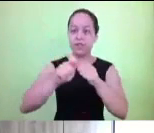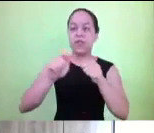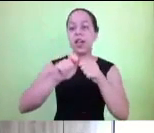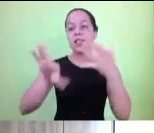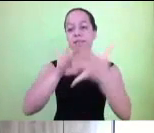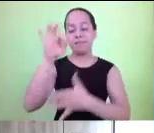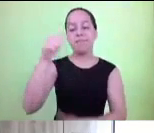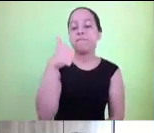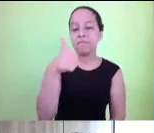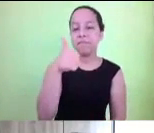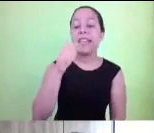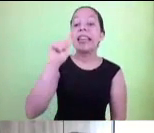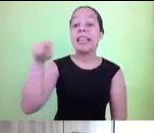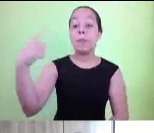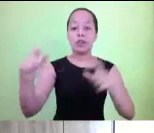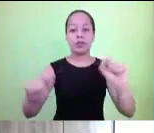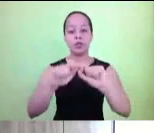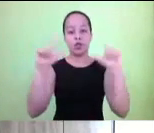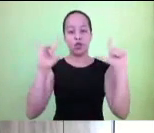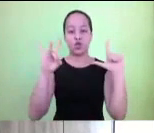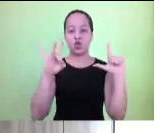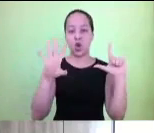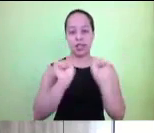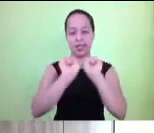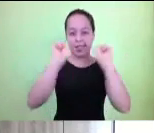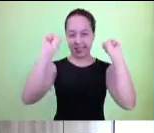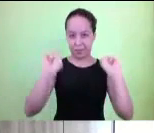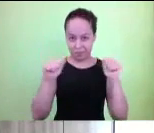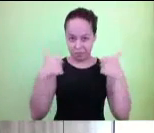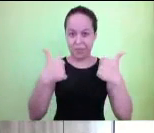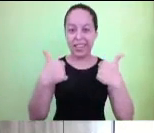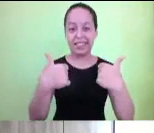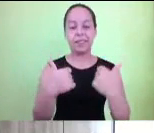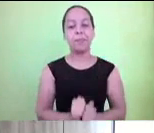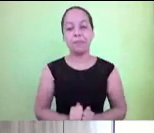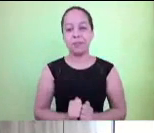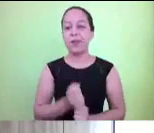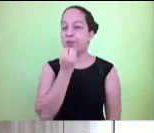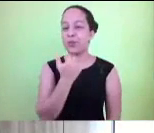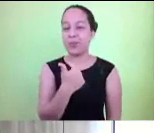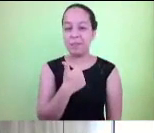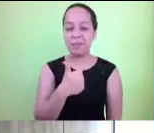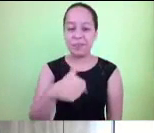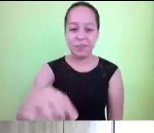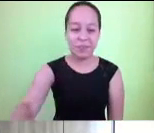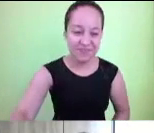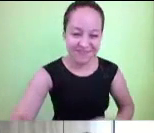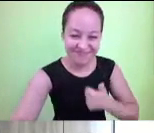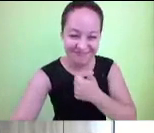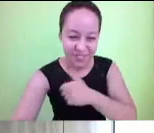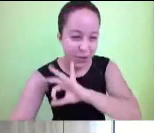e a tela vai exibir apenas o sistema aqui. O Beleza. sistema que o pessoal está vendo,